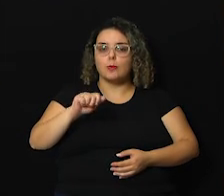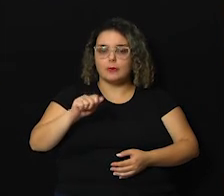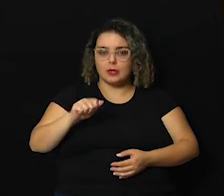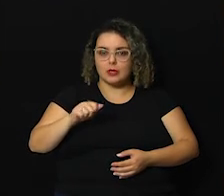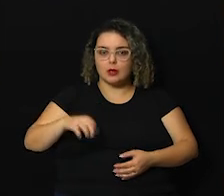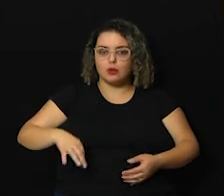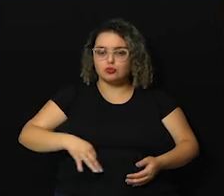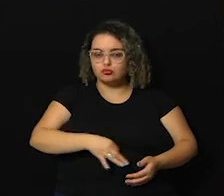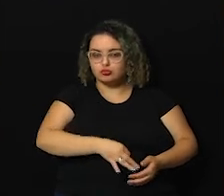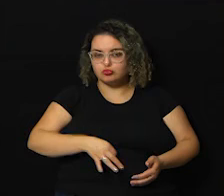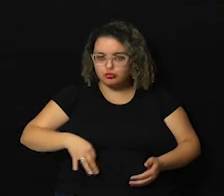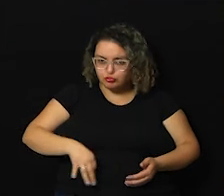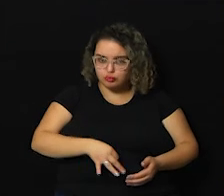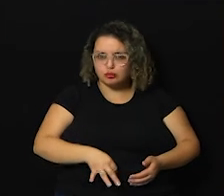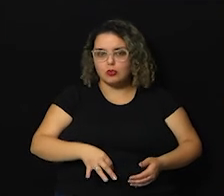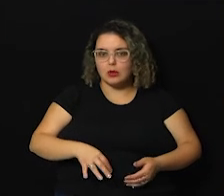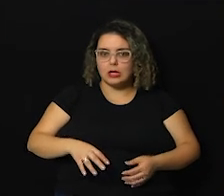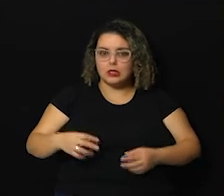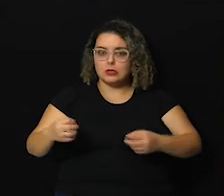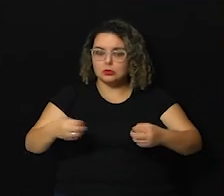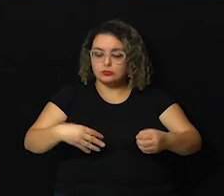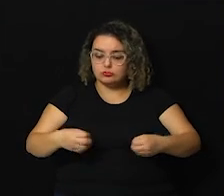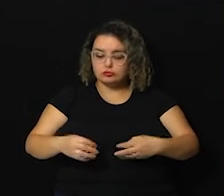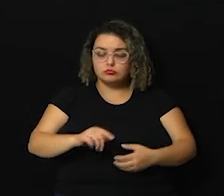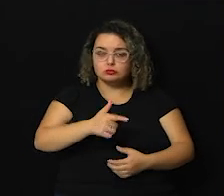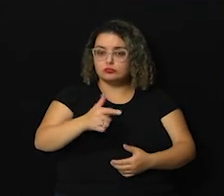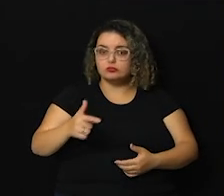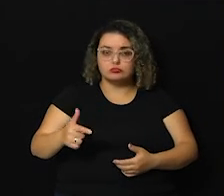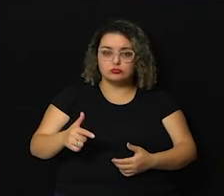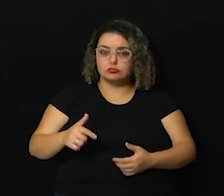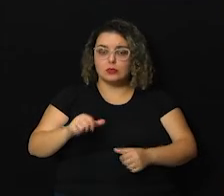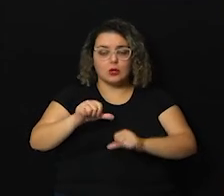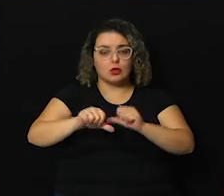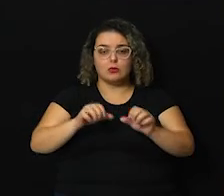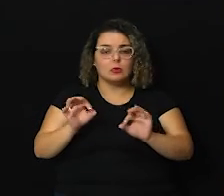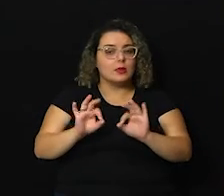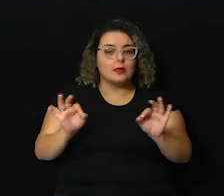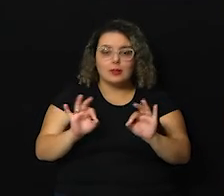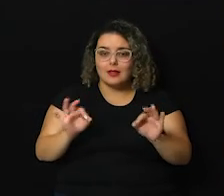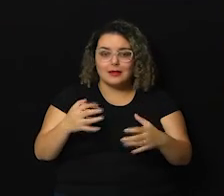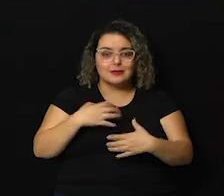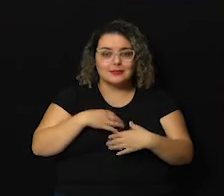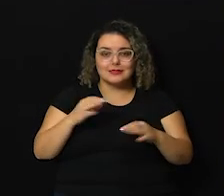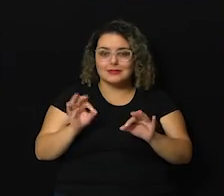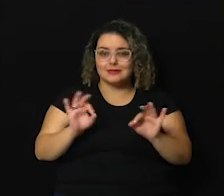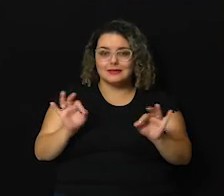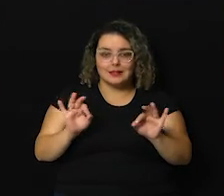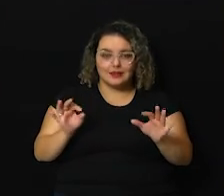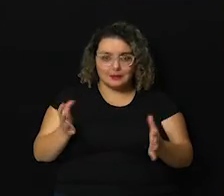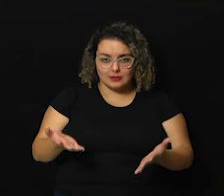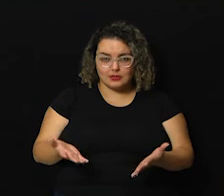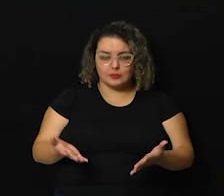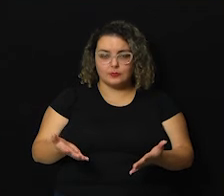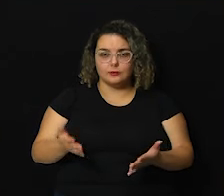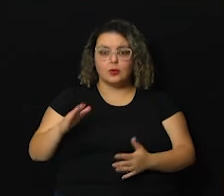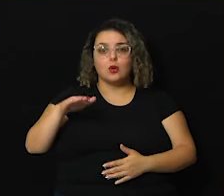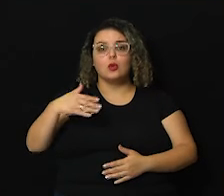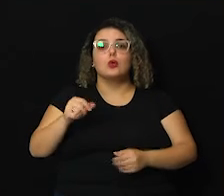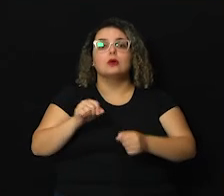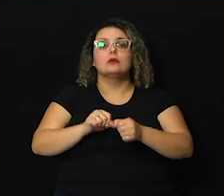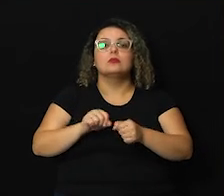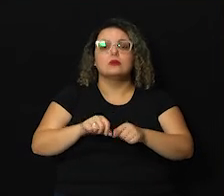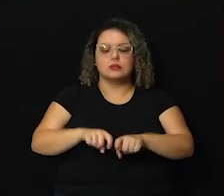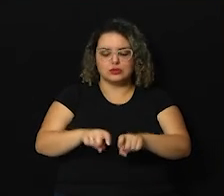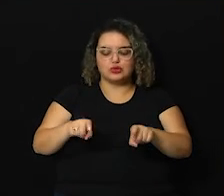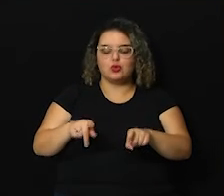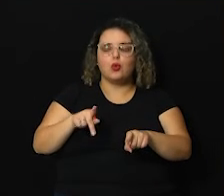entre 50 e 60 anos, que não tem nenhuma alteração, um indivíduo que não tem nada, não sente absolutamente nada. Quando a gente faz o